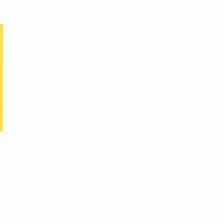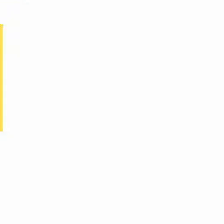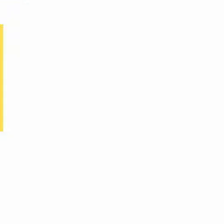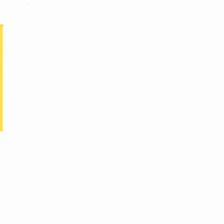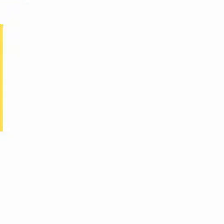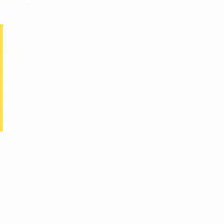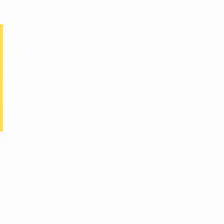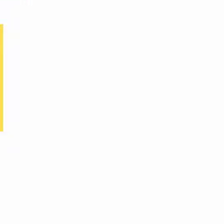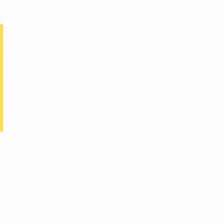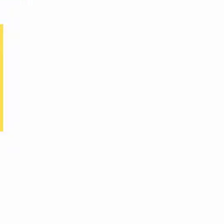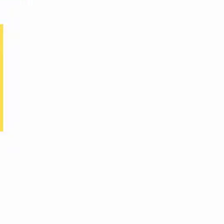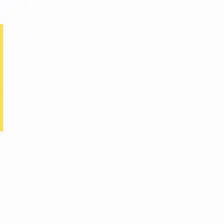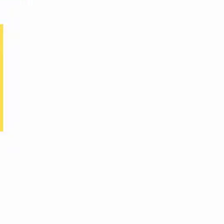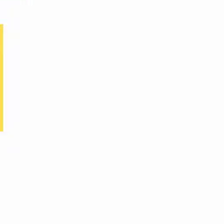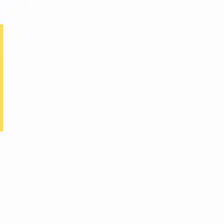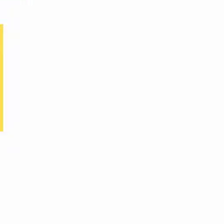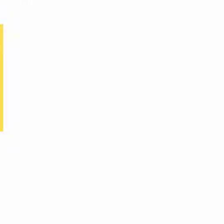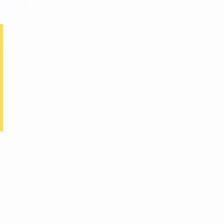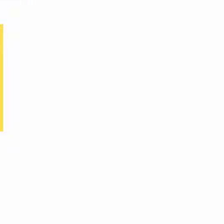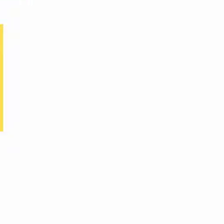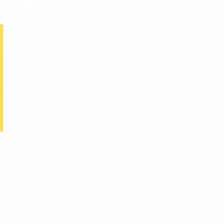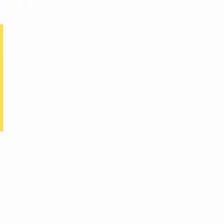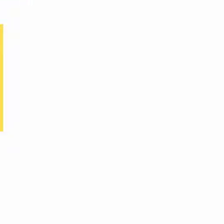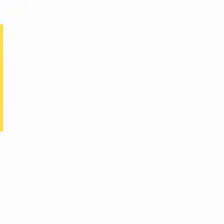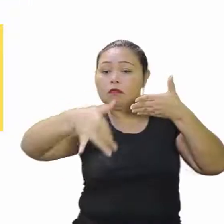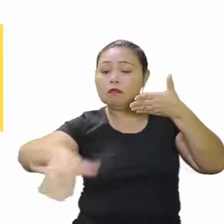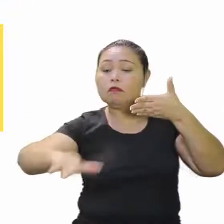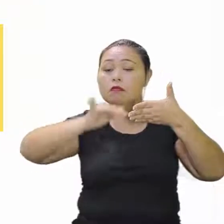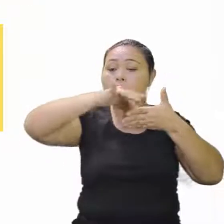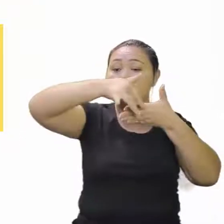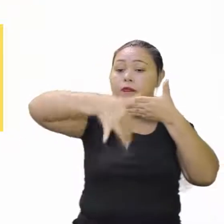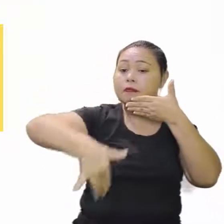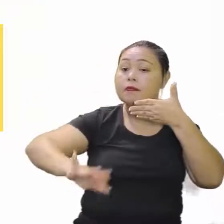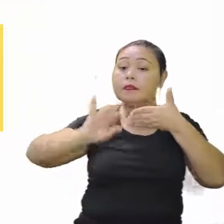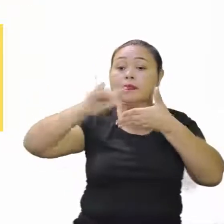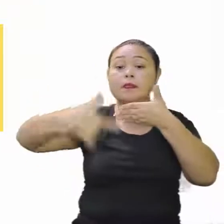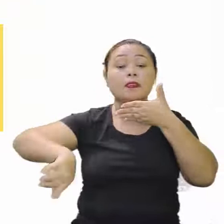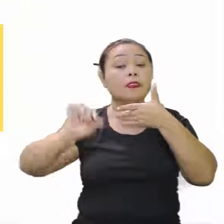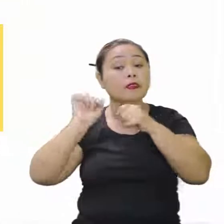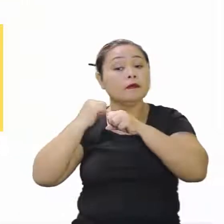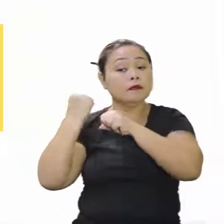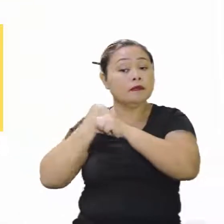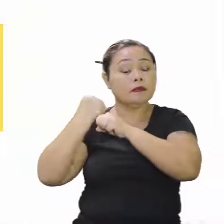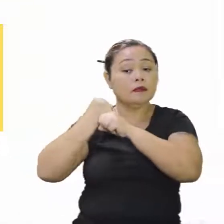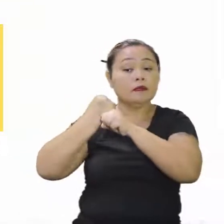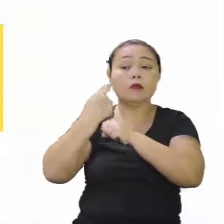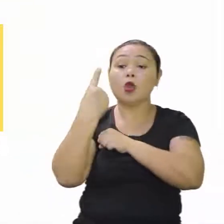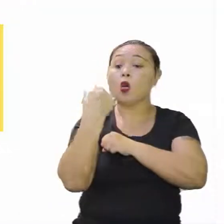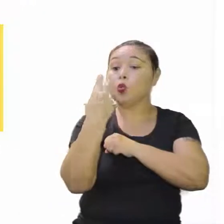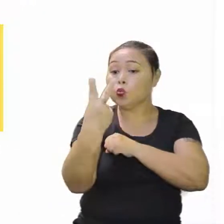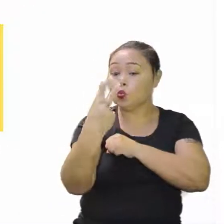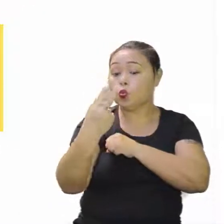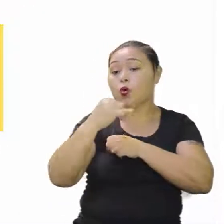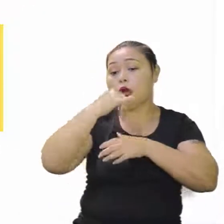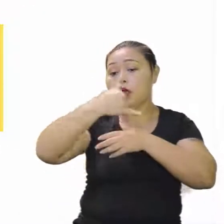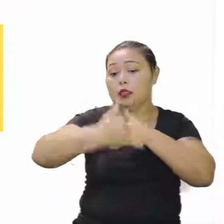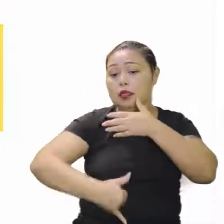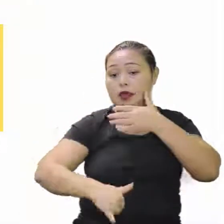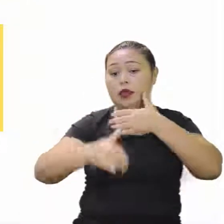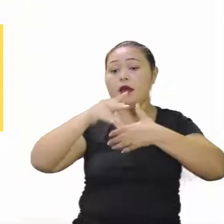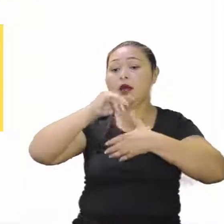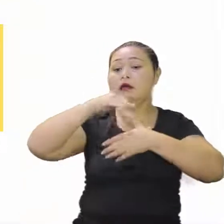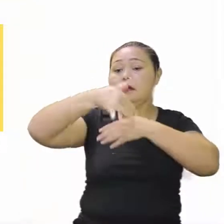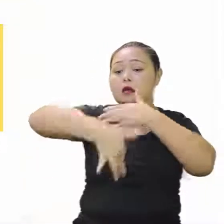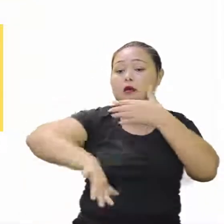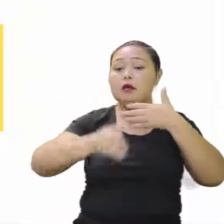Velho e Nova Mamoré, ela era cheia de corredeiras. Que, por sinal, fizeram o quê? Construíram duas grandes hidrelétricas.